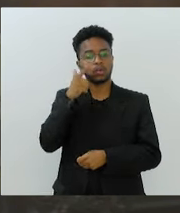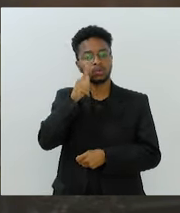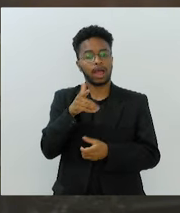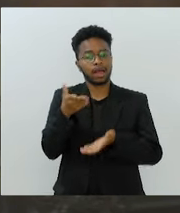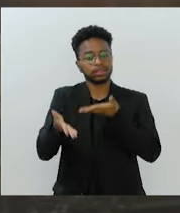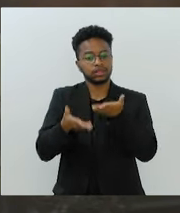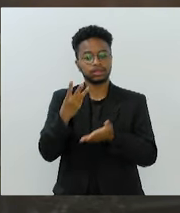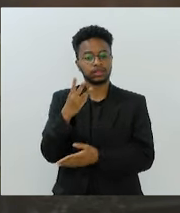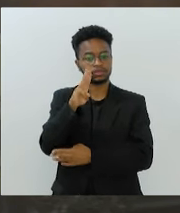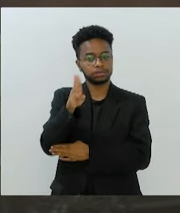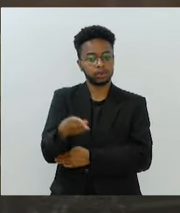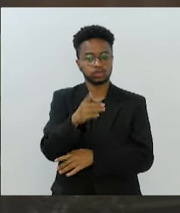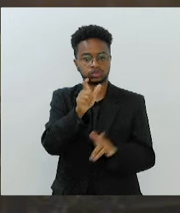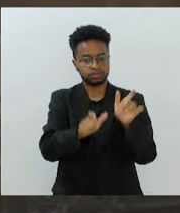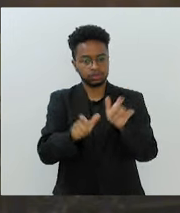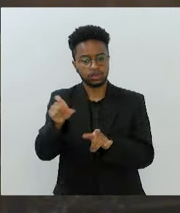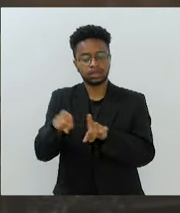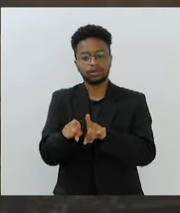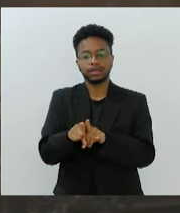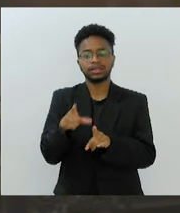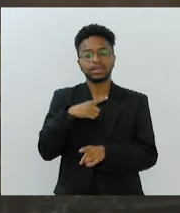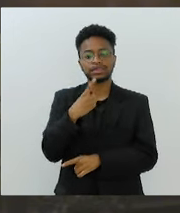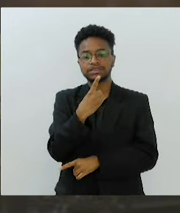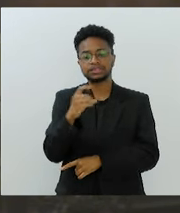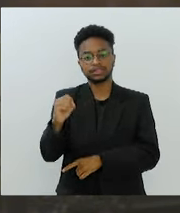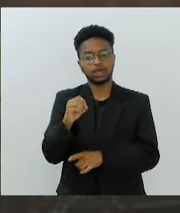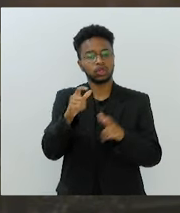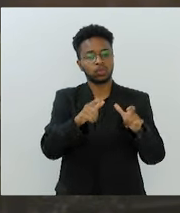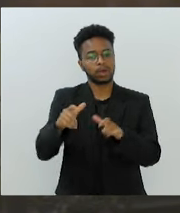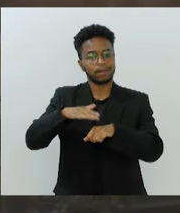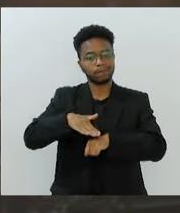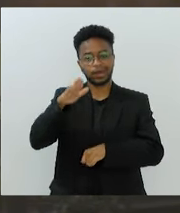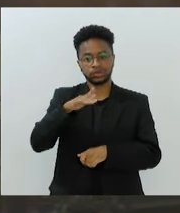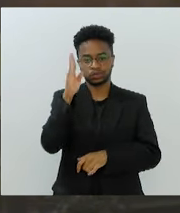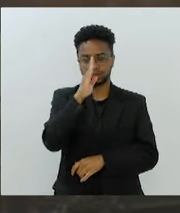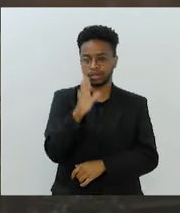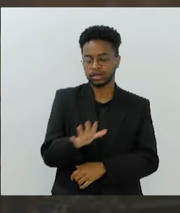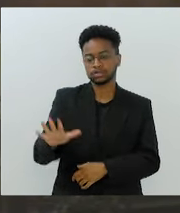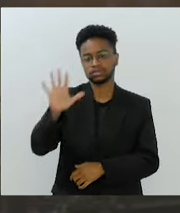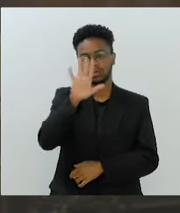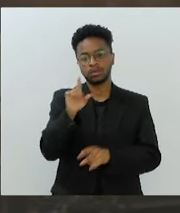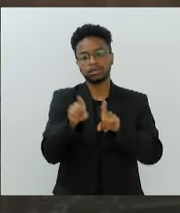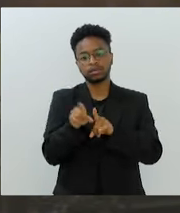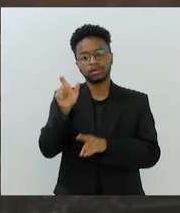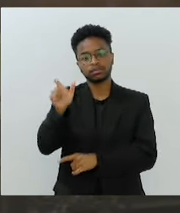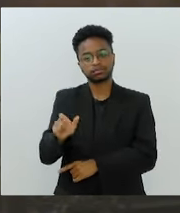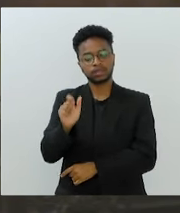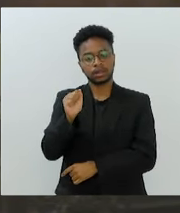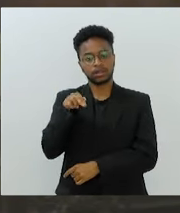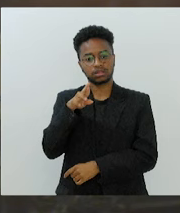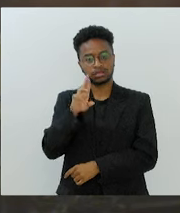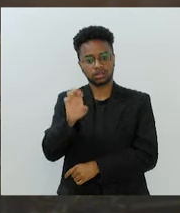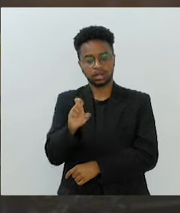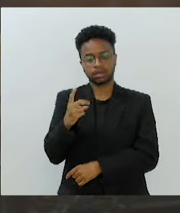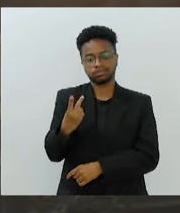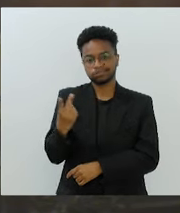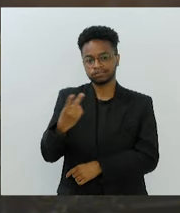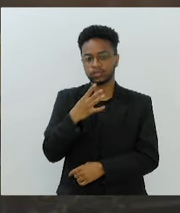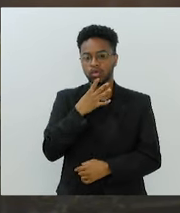e tem mais de 100 postos espalhados pelo país. E o André, a gente se